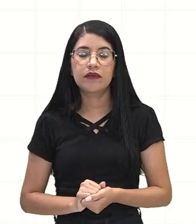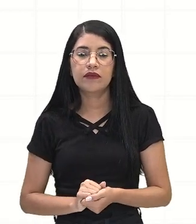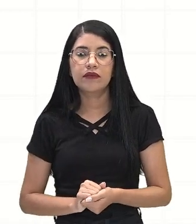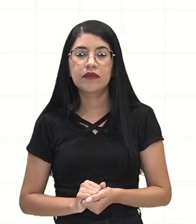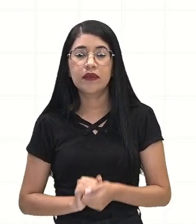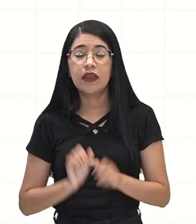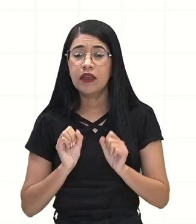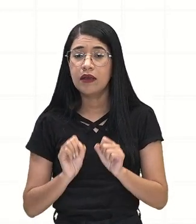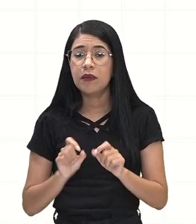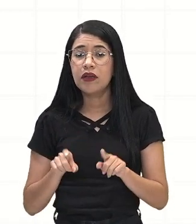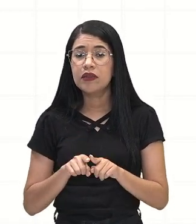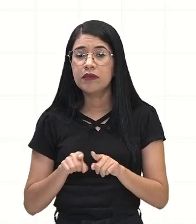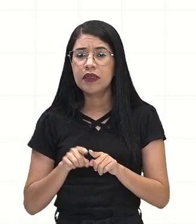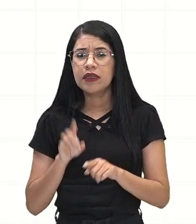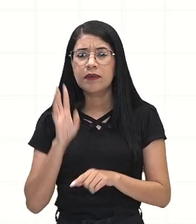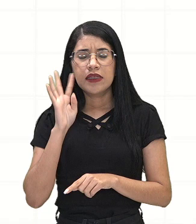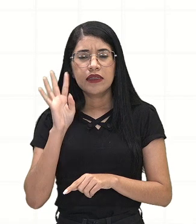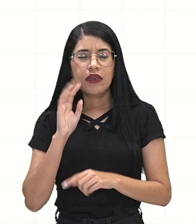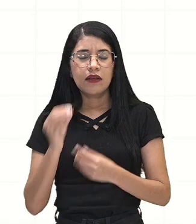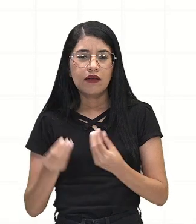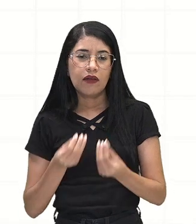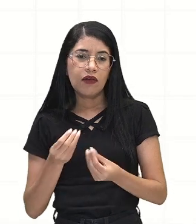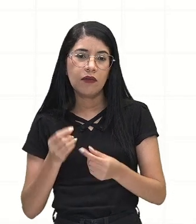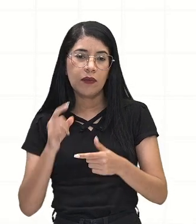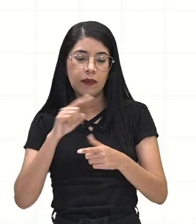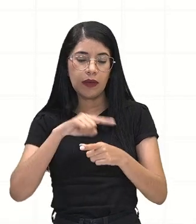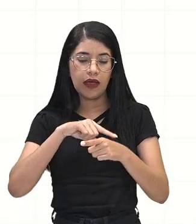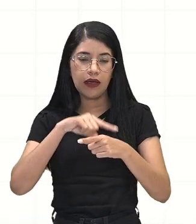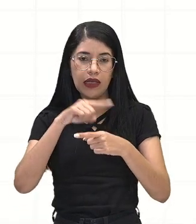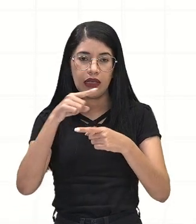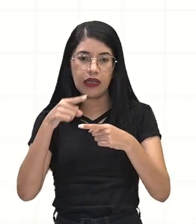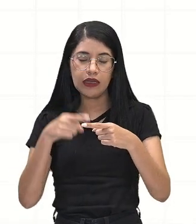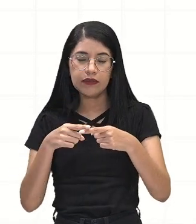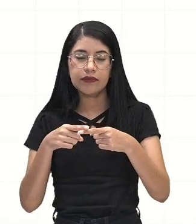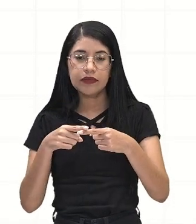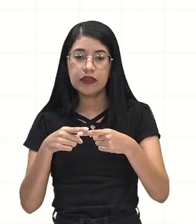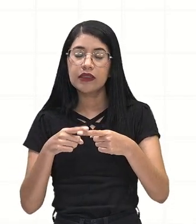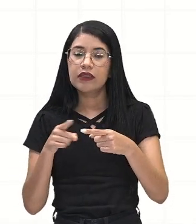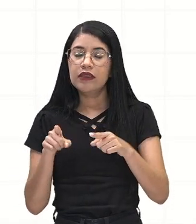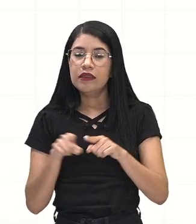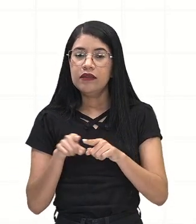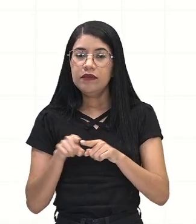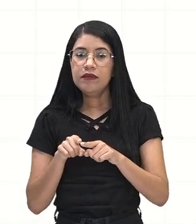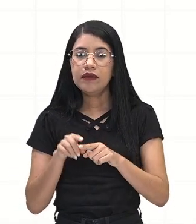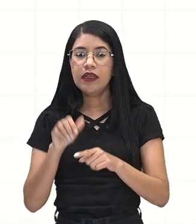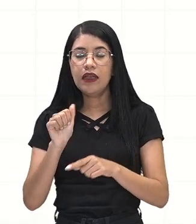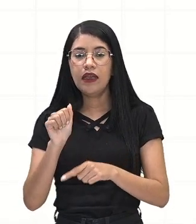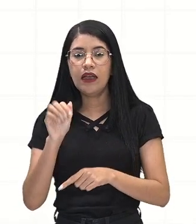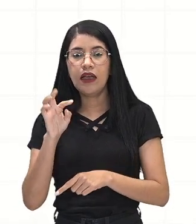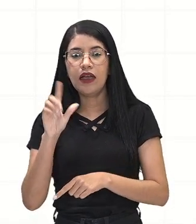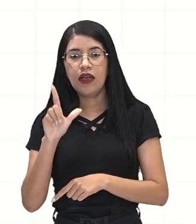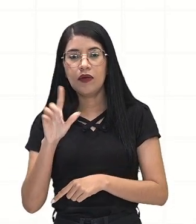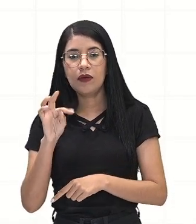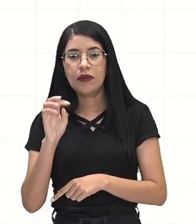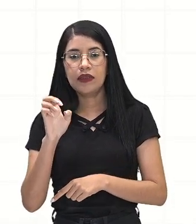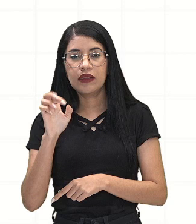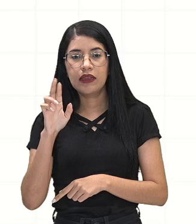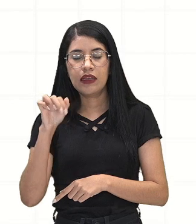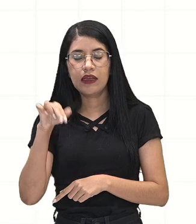pensar, tanto pensando na meia volta, quanto na alternos internos,